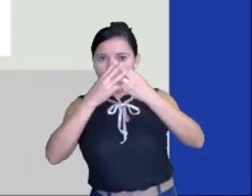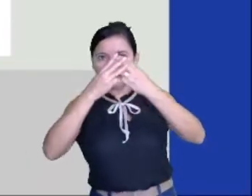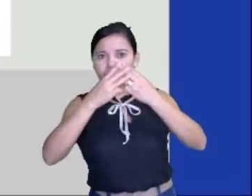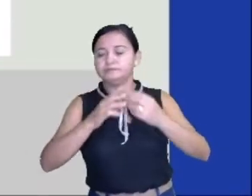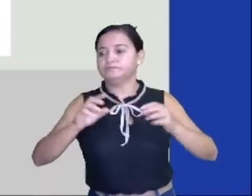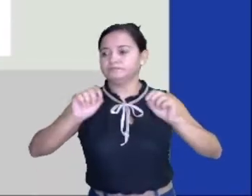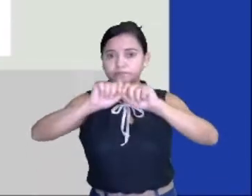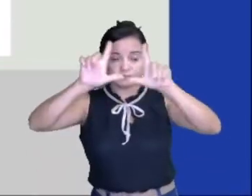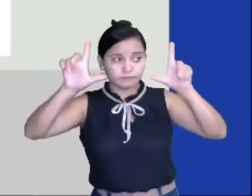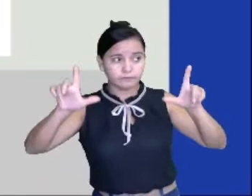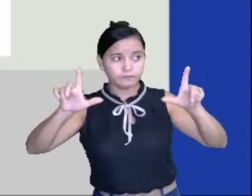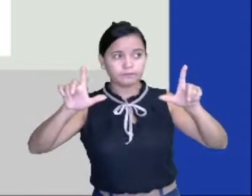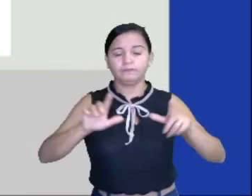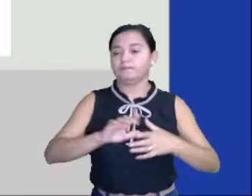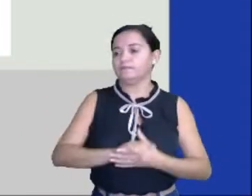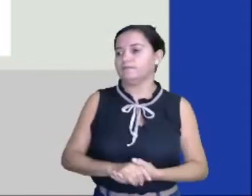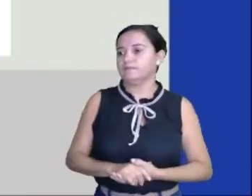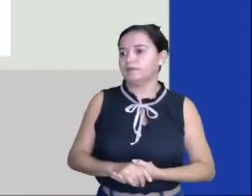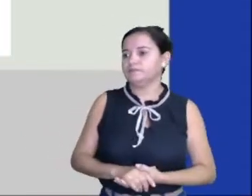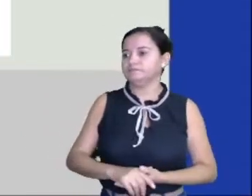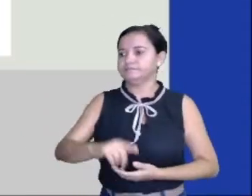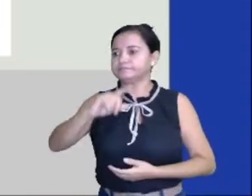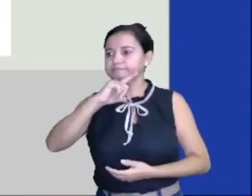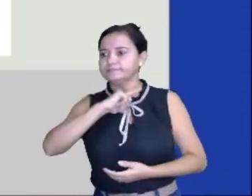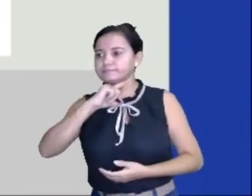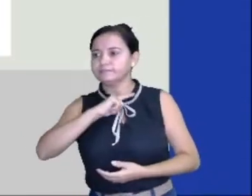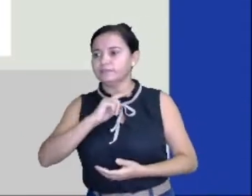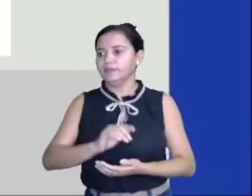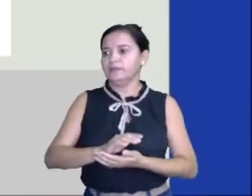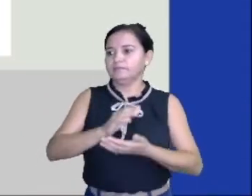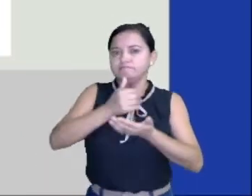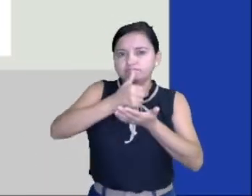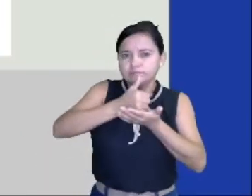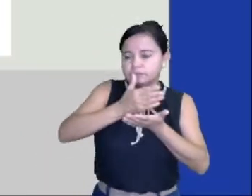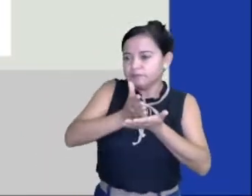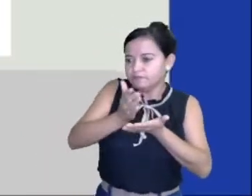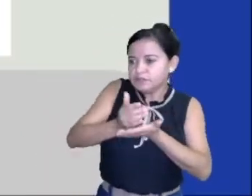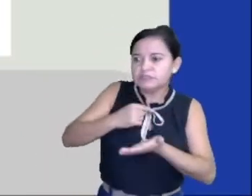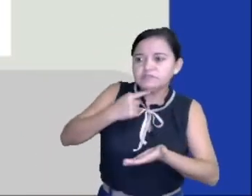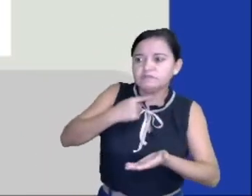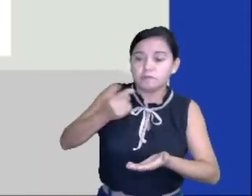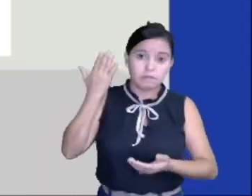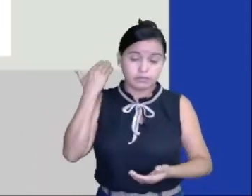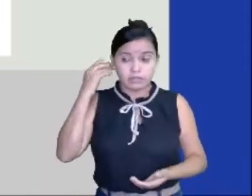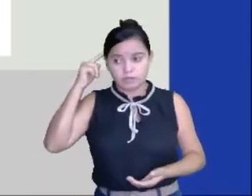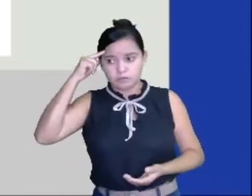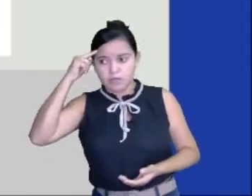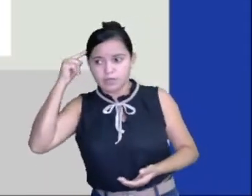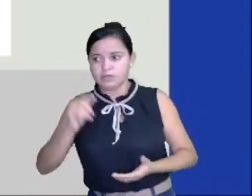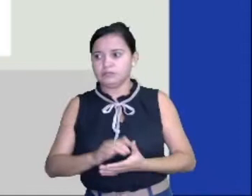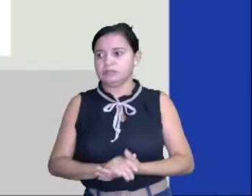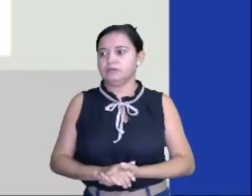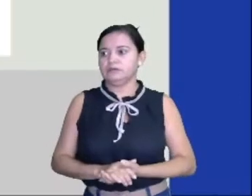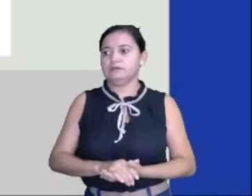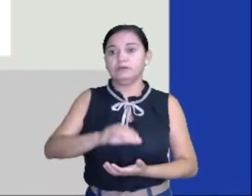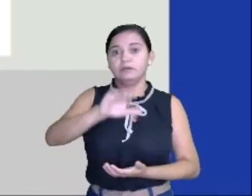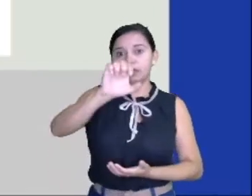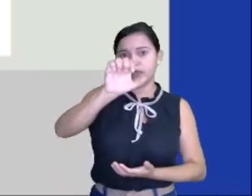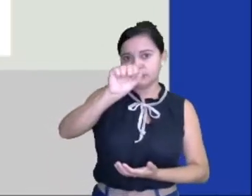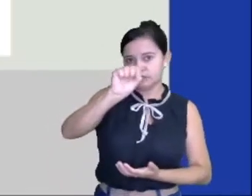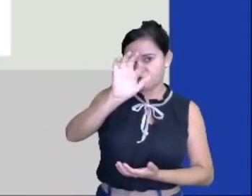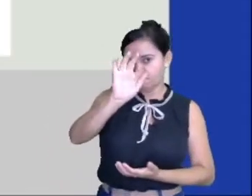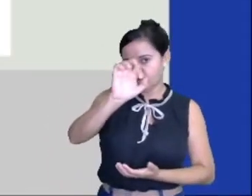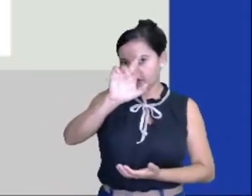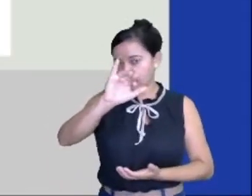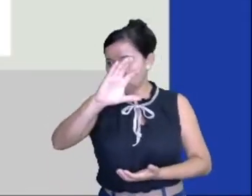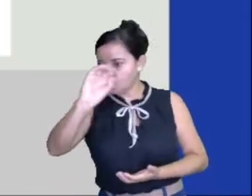ele acreditava o quê? Que era indivisível, era esférico, maciço, impenetrável, né? Ele não conseguia, ele também era o